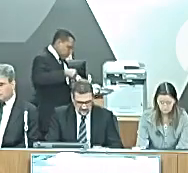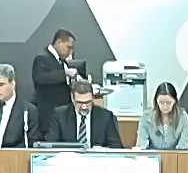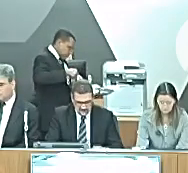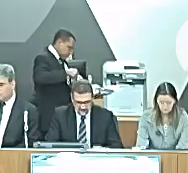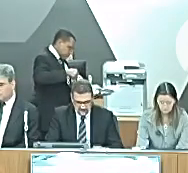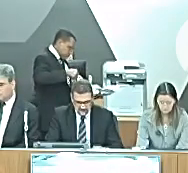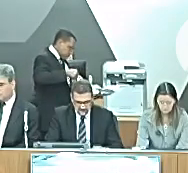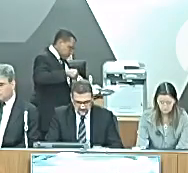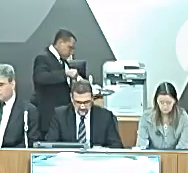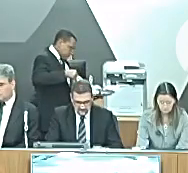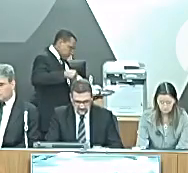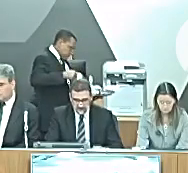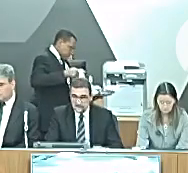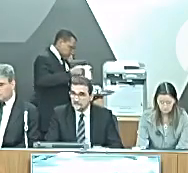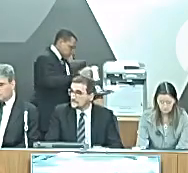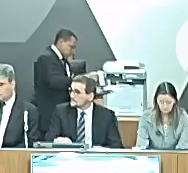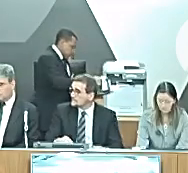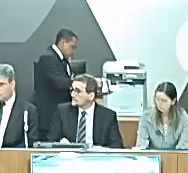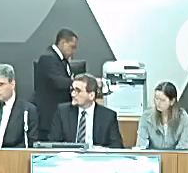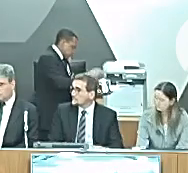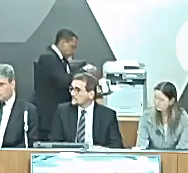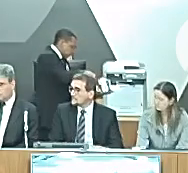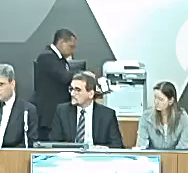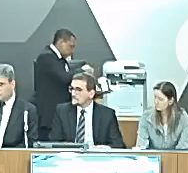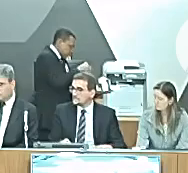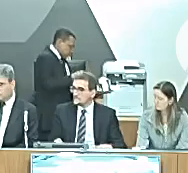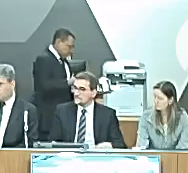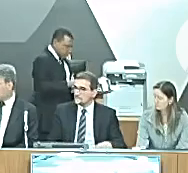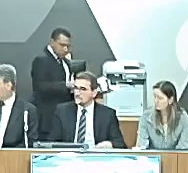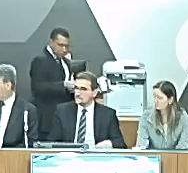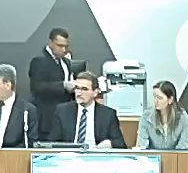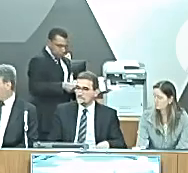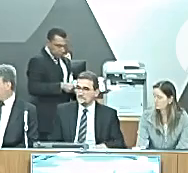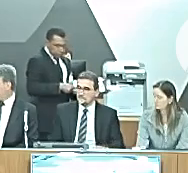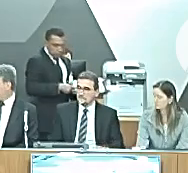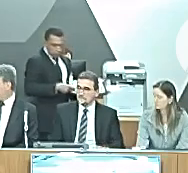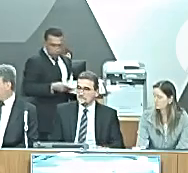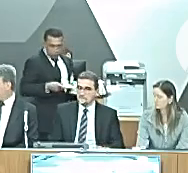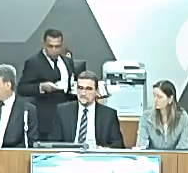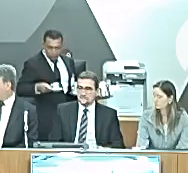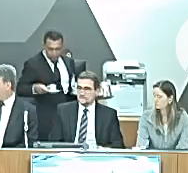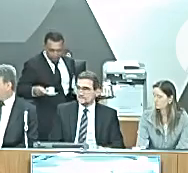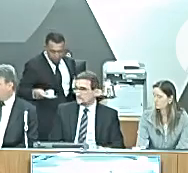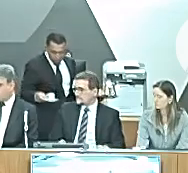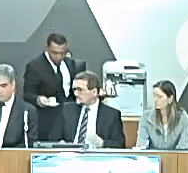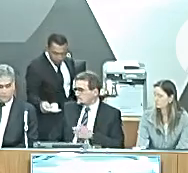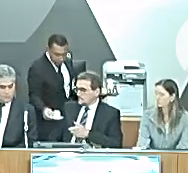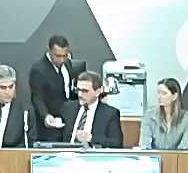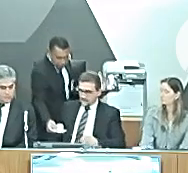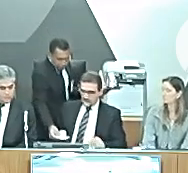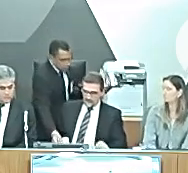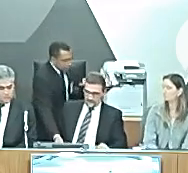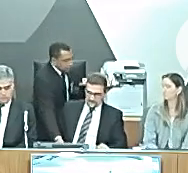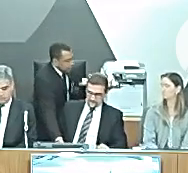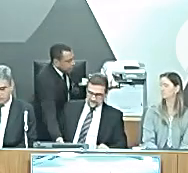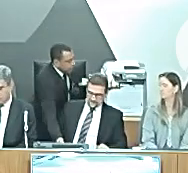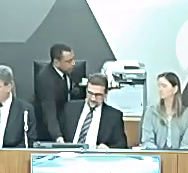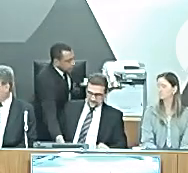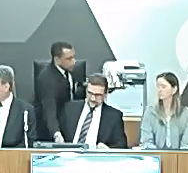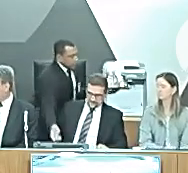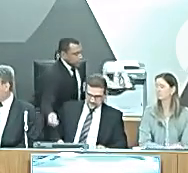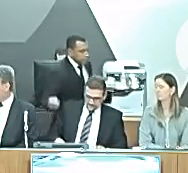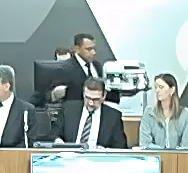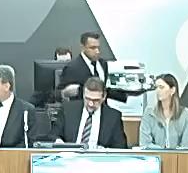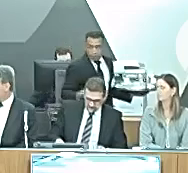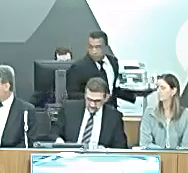josé germano de sousa santana agente de segurança penitenciário só tem a palavra boa tarde a